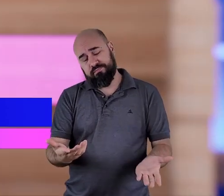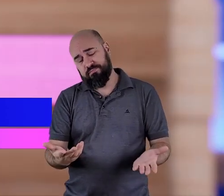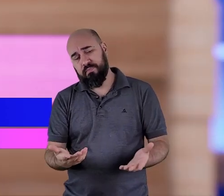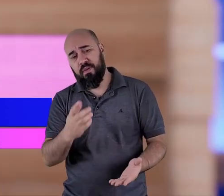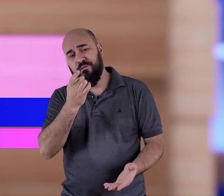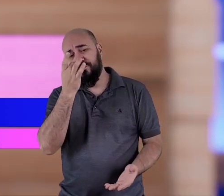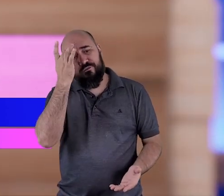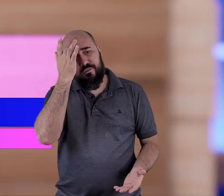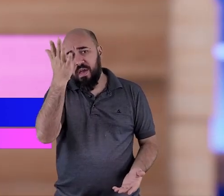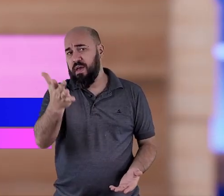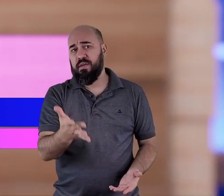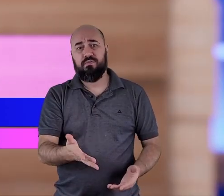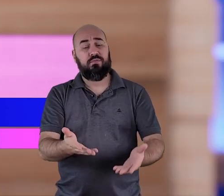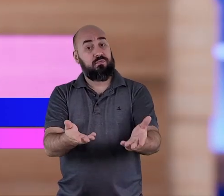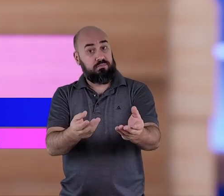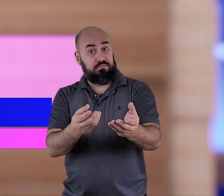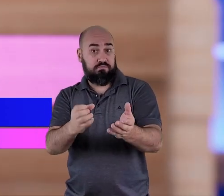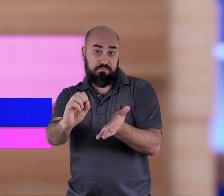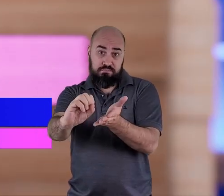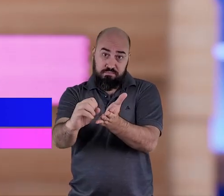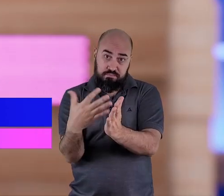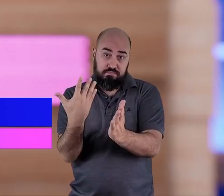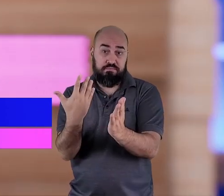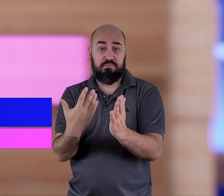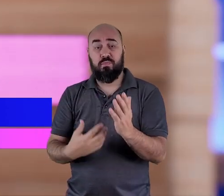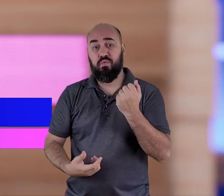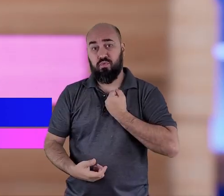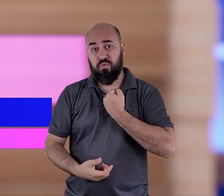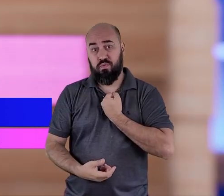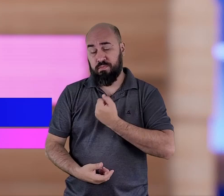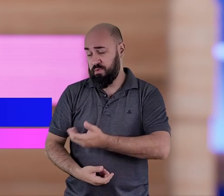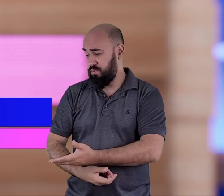só mandar uma mensagem para nós no número 12